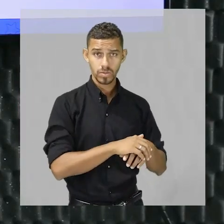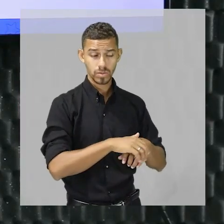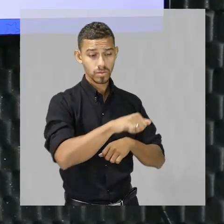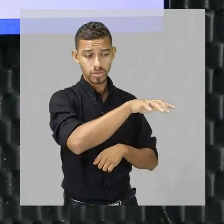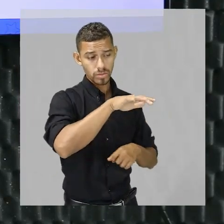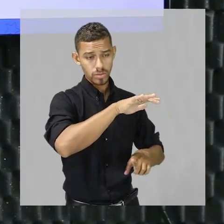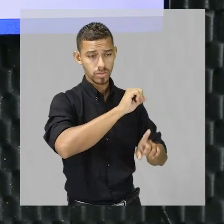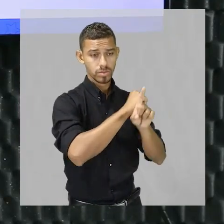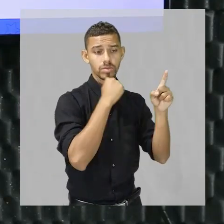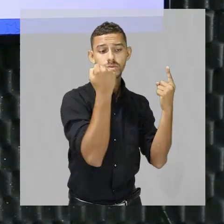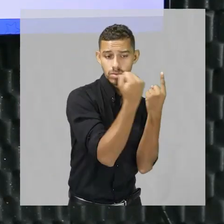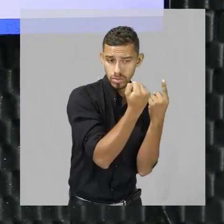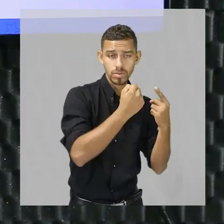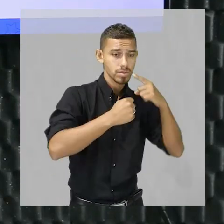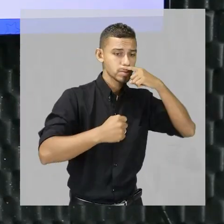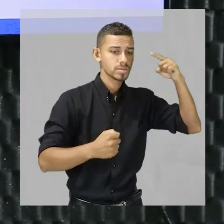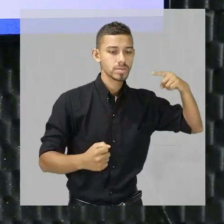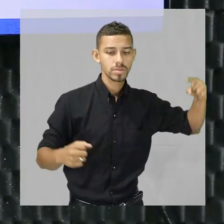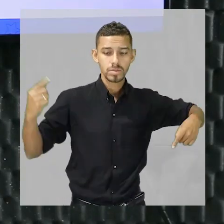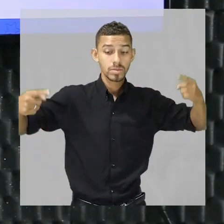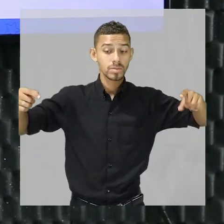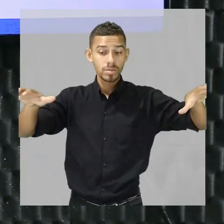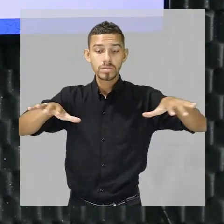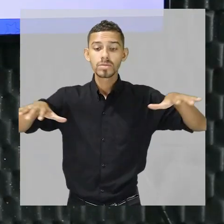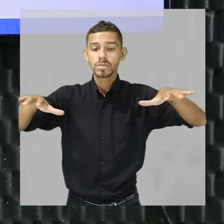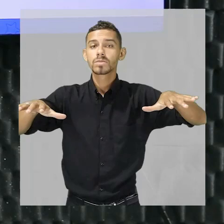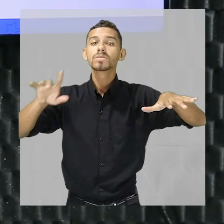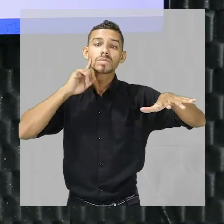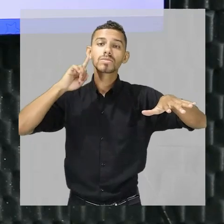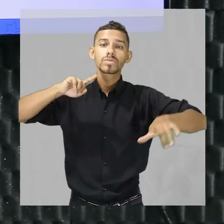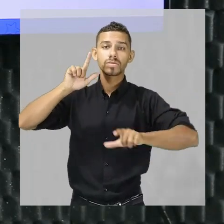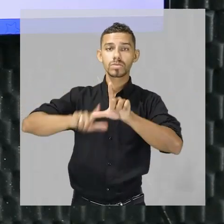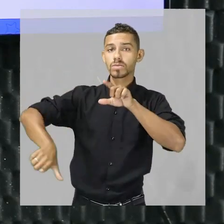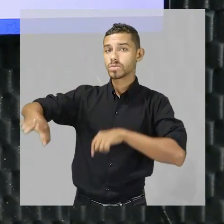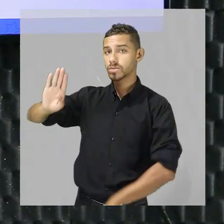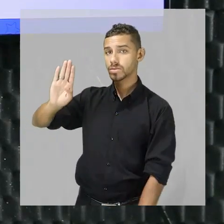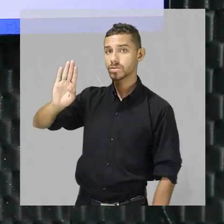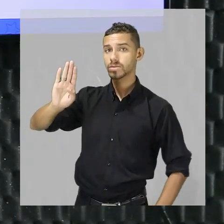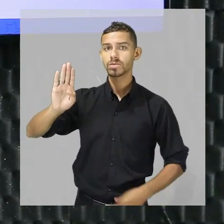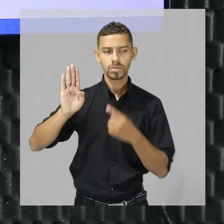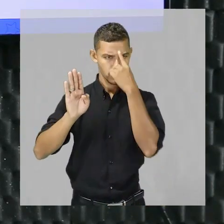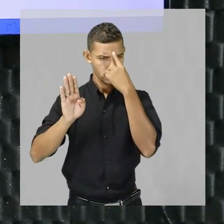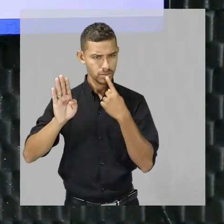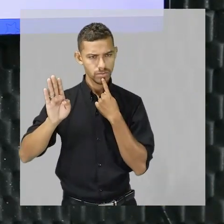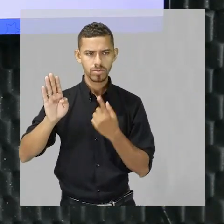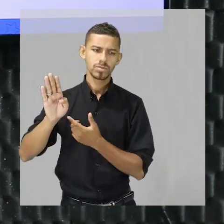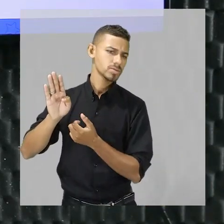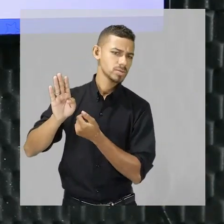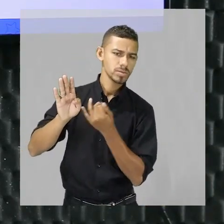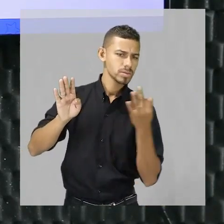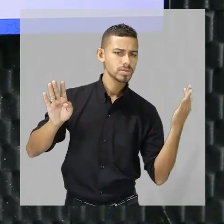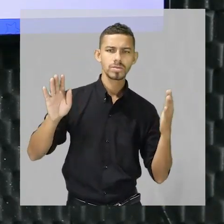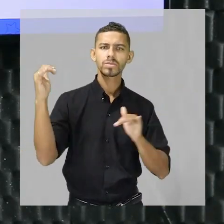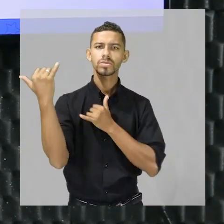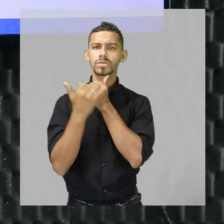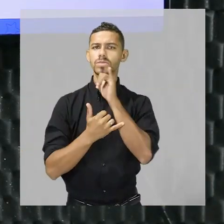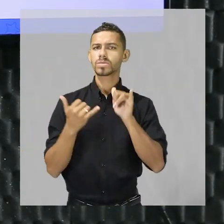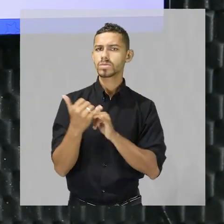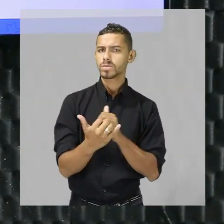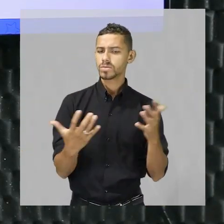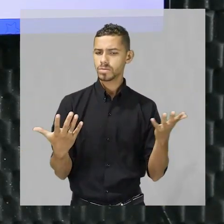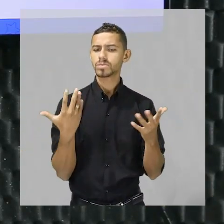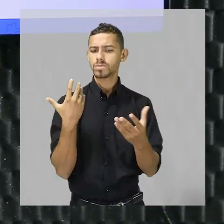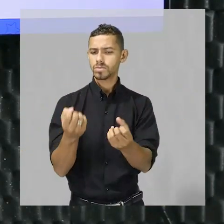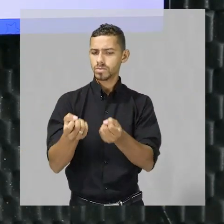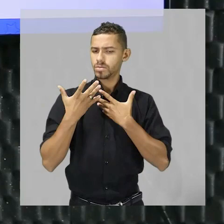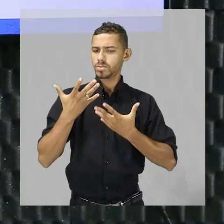nosso gabarito aí, ó, é a letra B. Tá vendo que questão bacana? Uma imagem. Olha quanta informação esta imagem